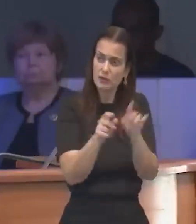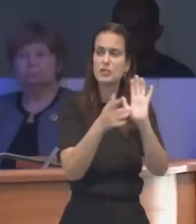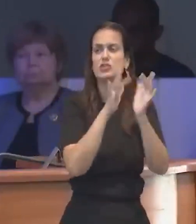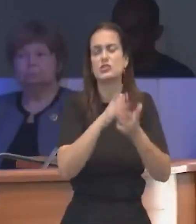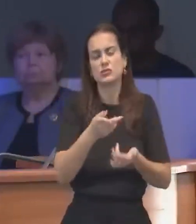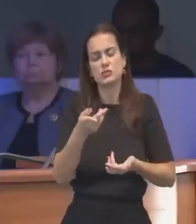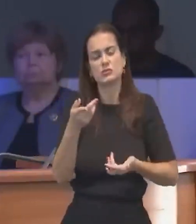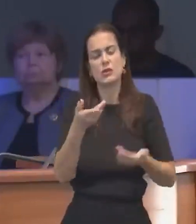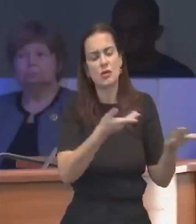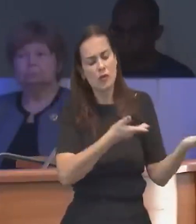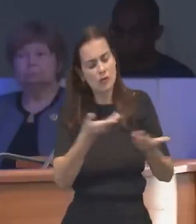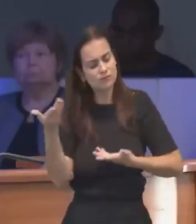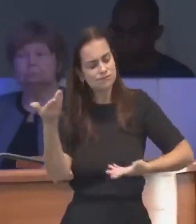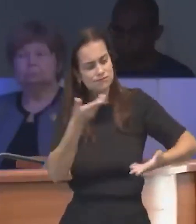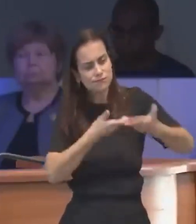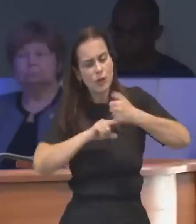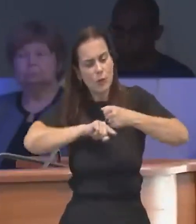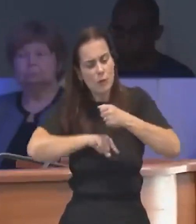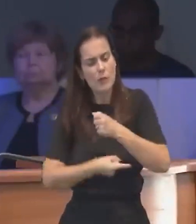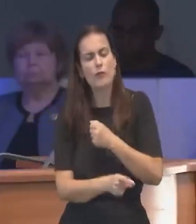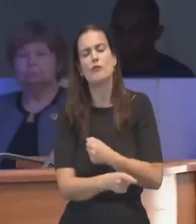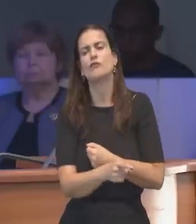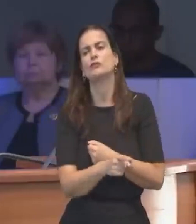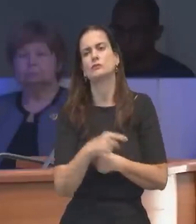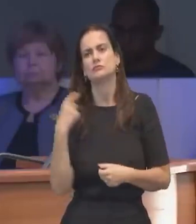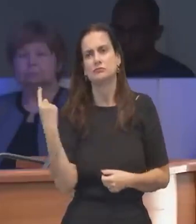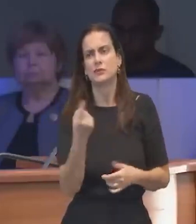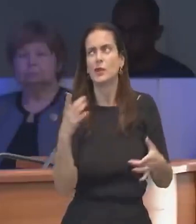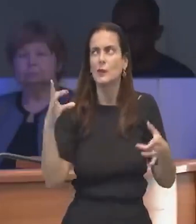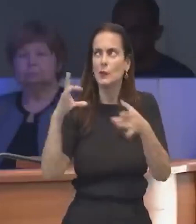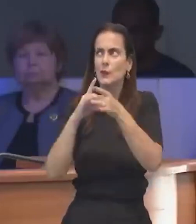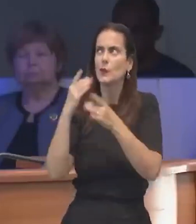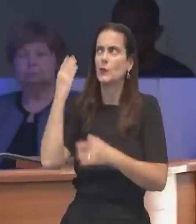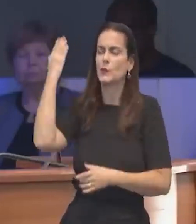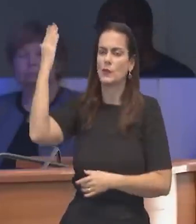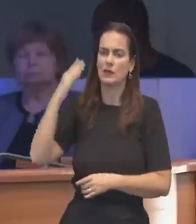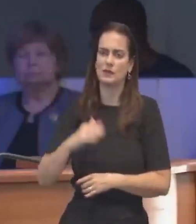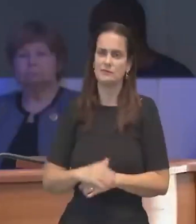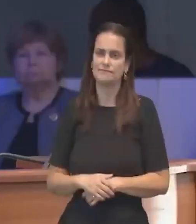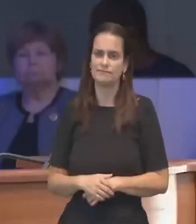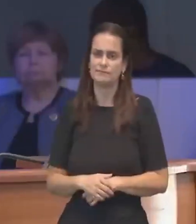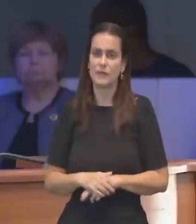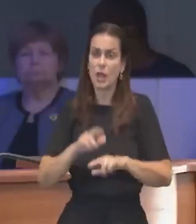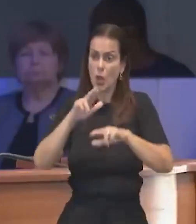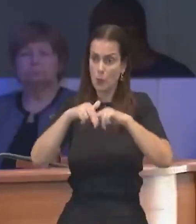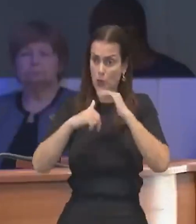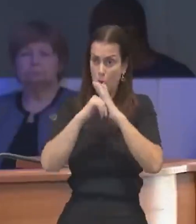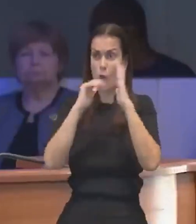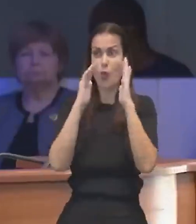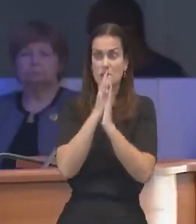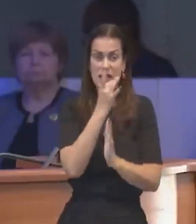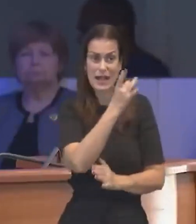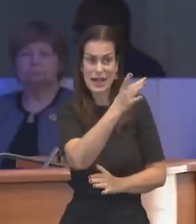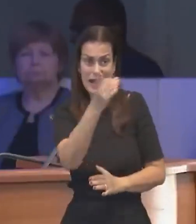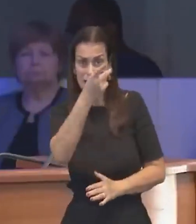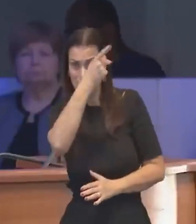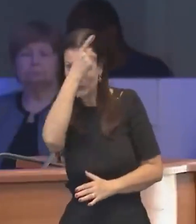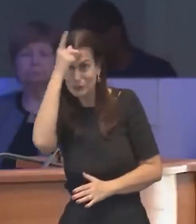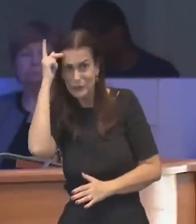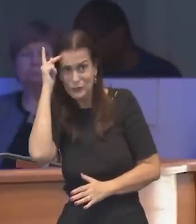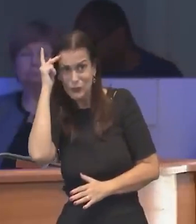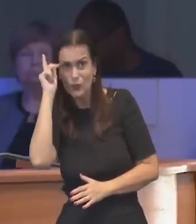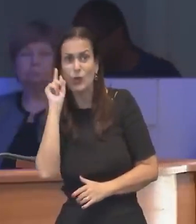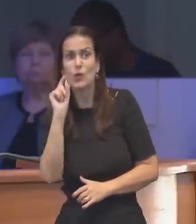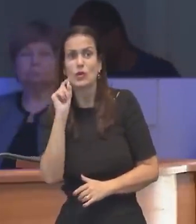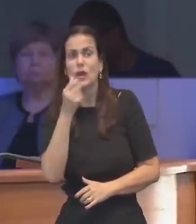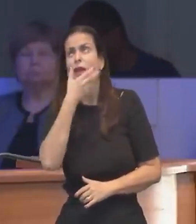para um relacionamento de profundidade. Por isso a oração de cada um de nós essa manhã precisa ser: